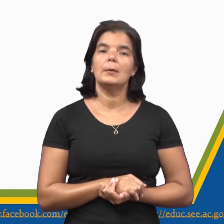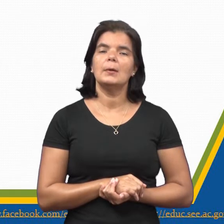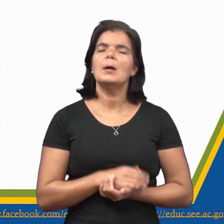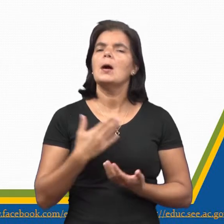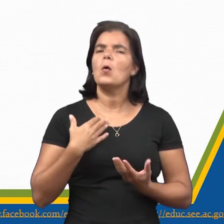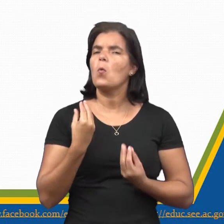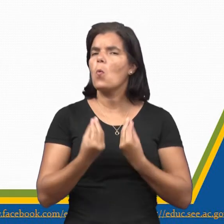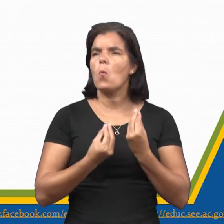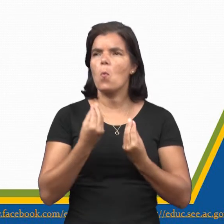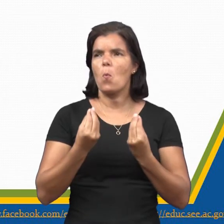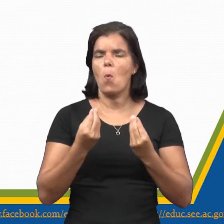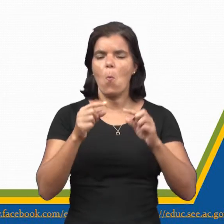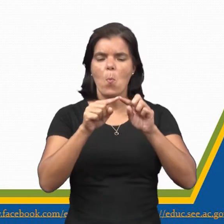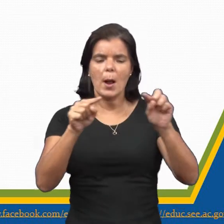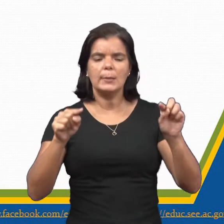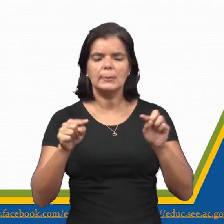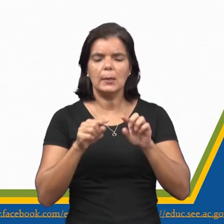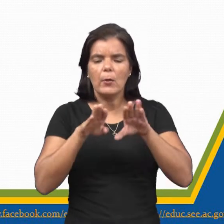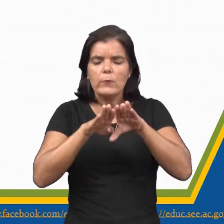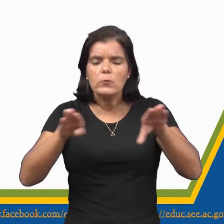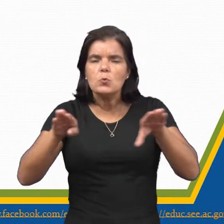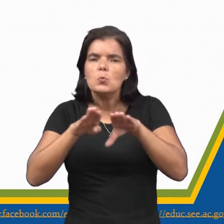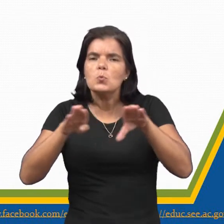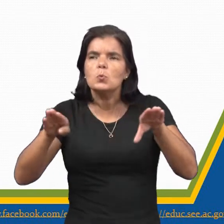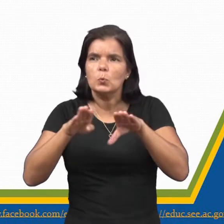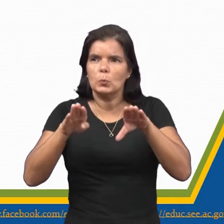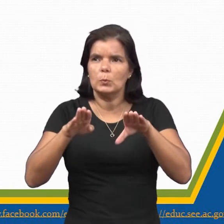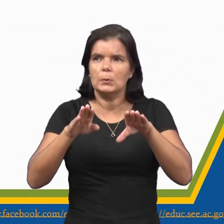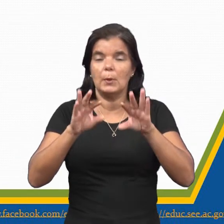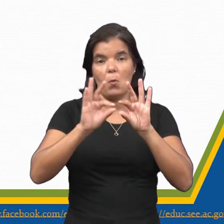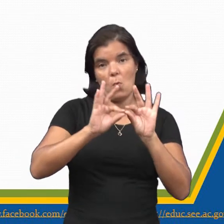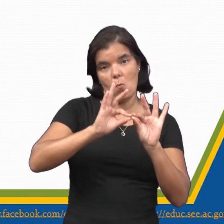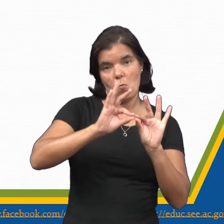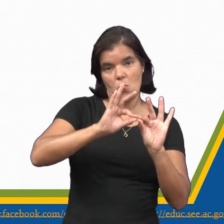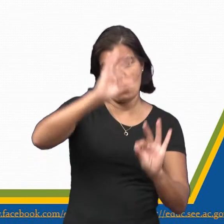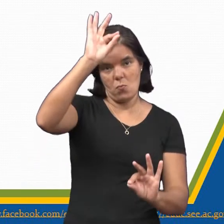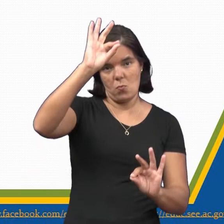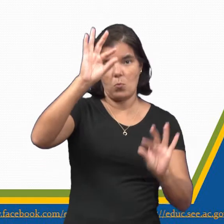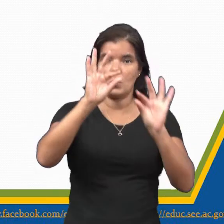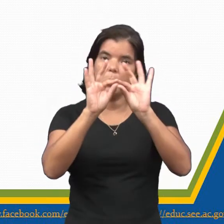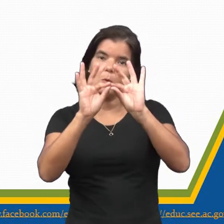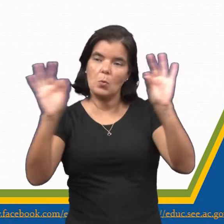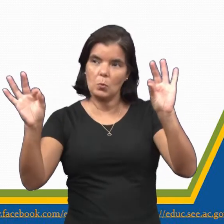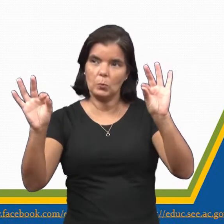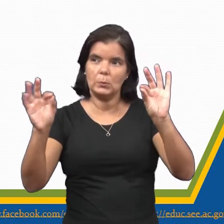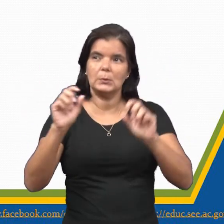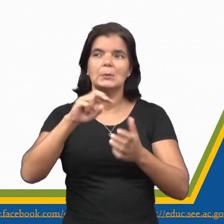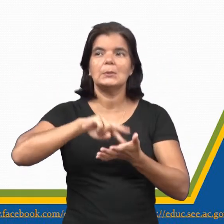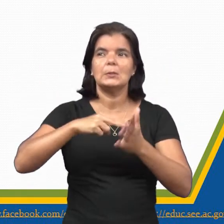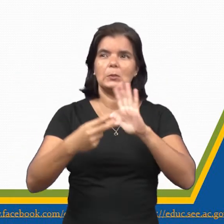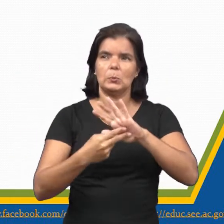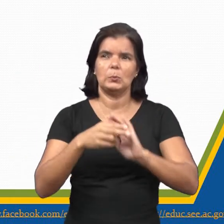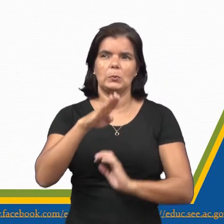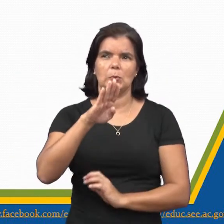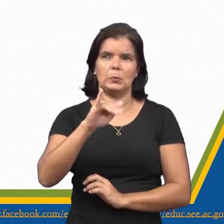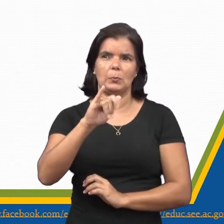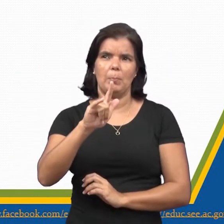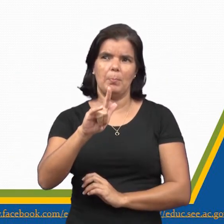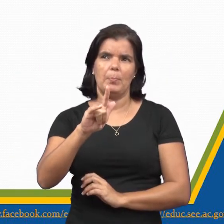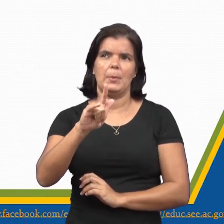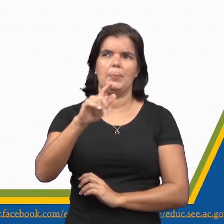As áreas das figuras planas possuem comprimento e largura, sendo figuras bidimensionais. As